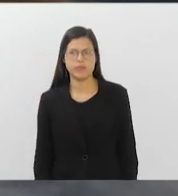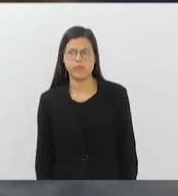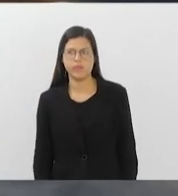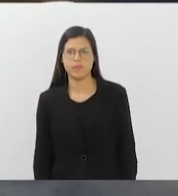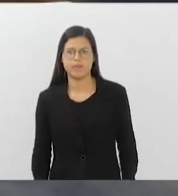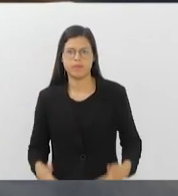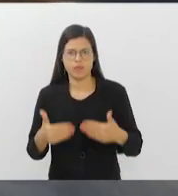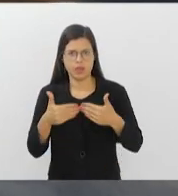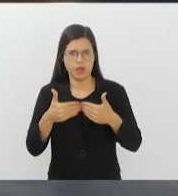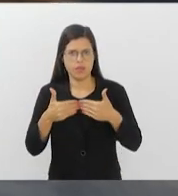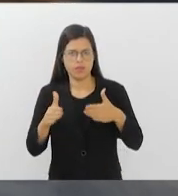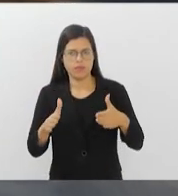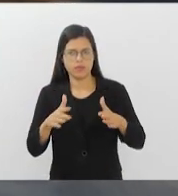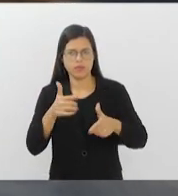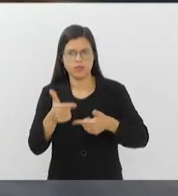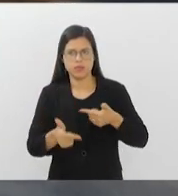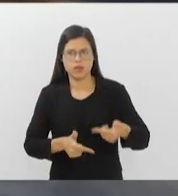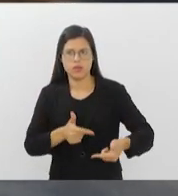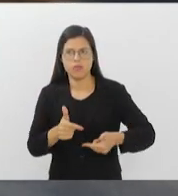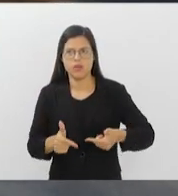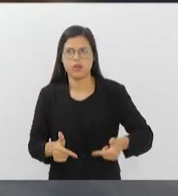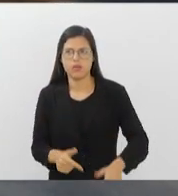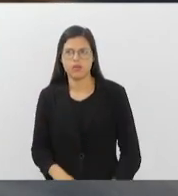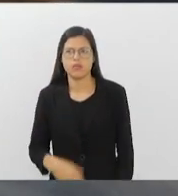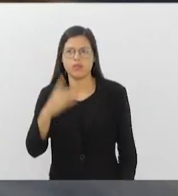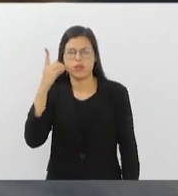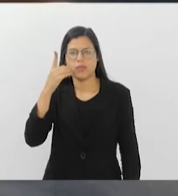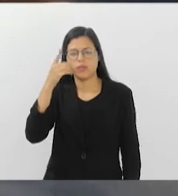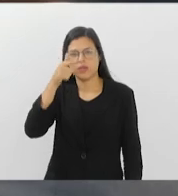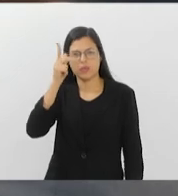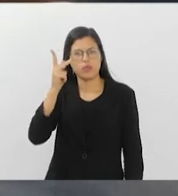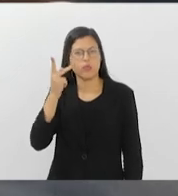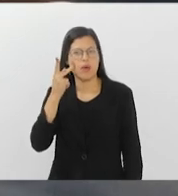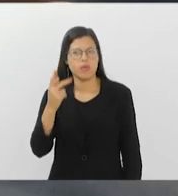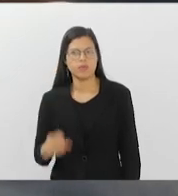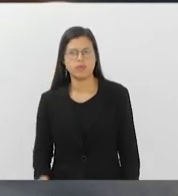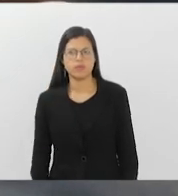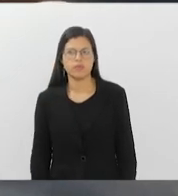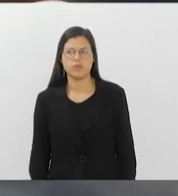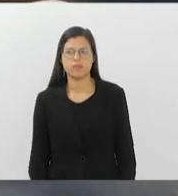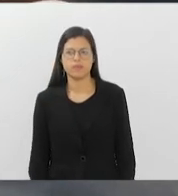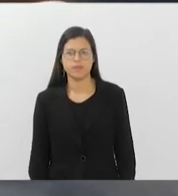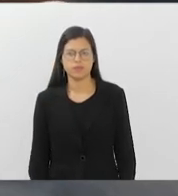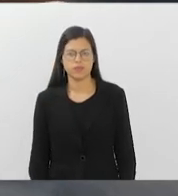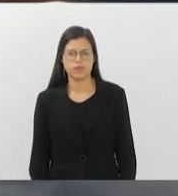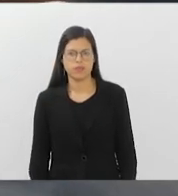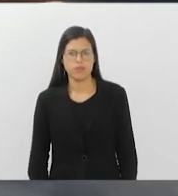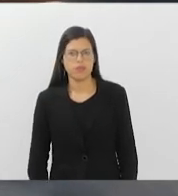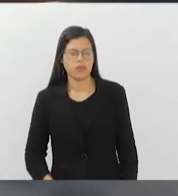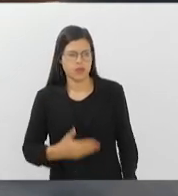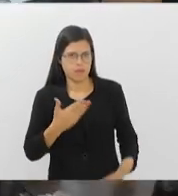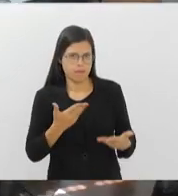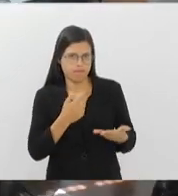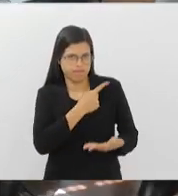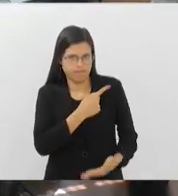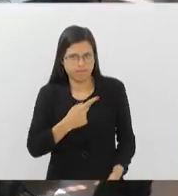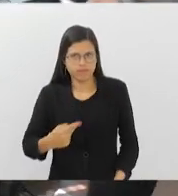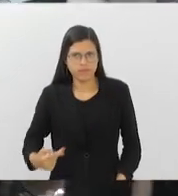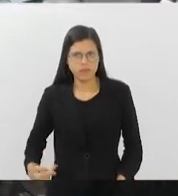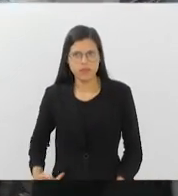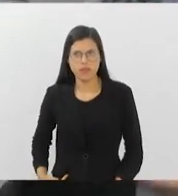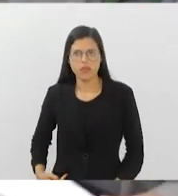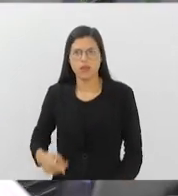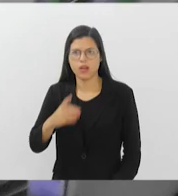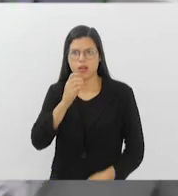Declaro reabertos os trabalhos. Olha, presidente. Deputado Luiz Paulo. Visto que Vossa Excelência é presidente, o doutor Serginho